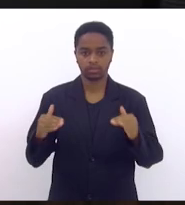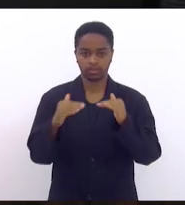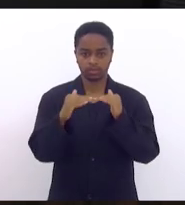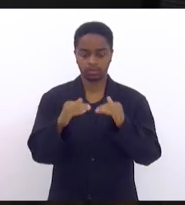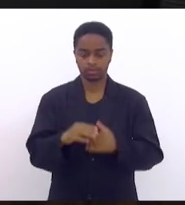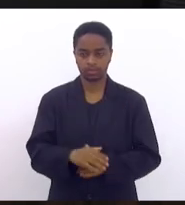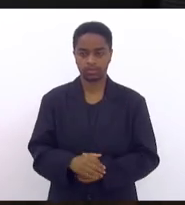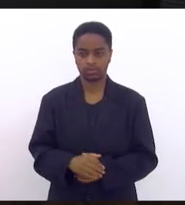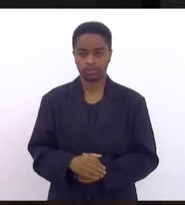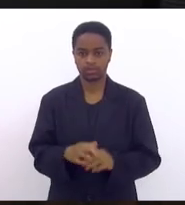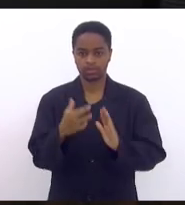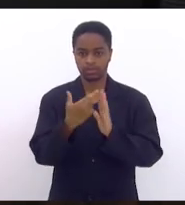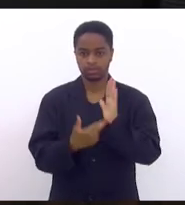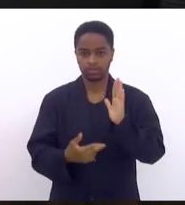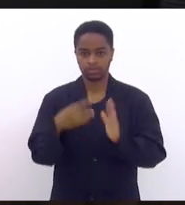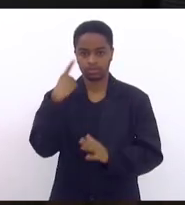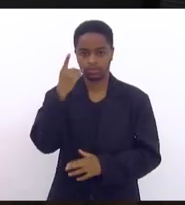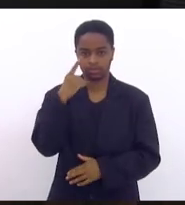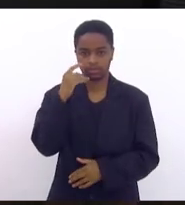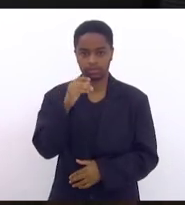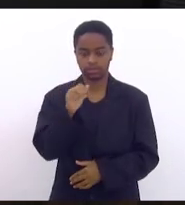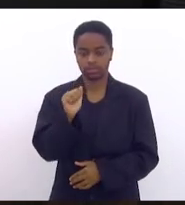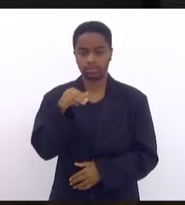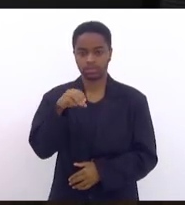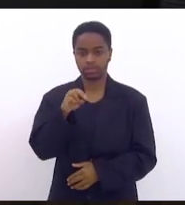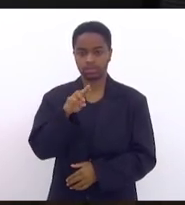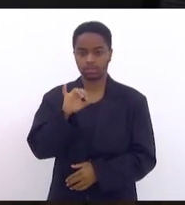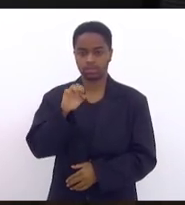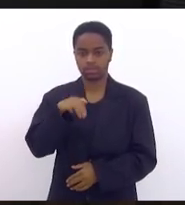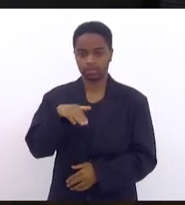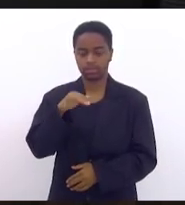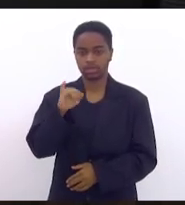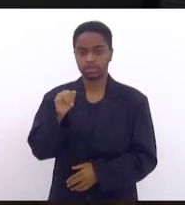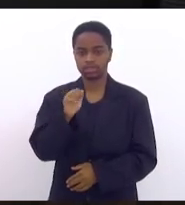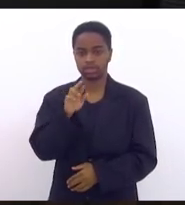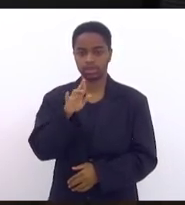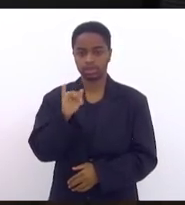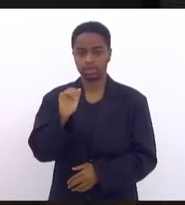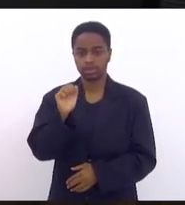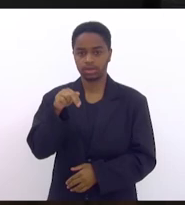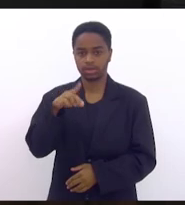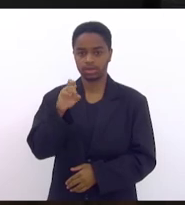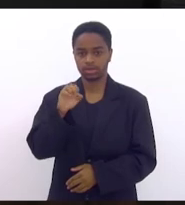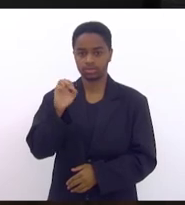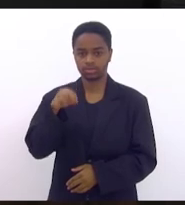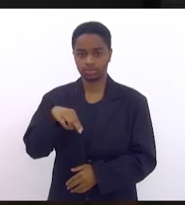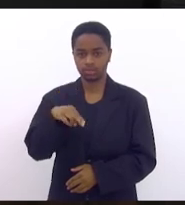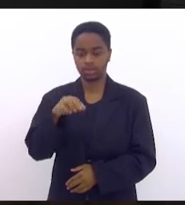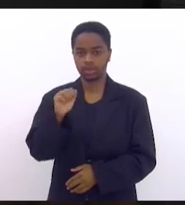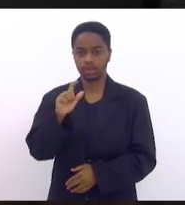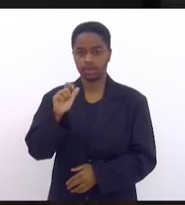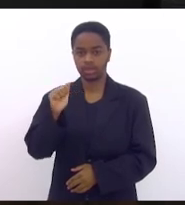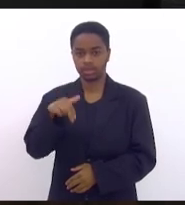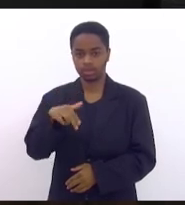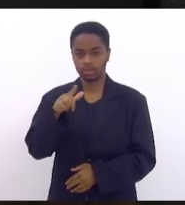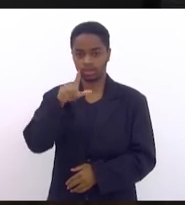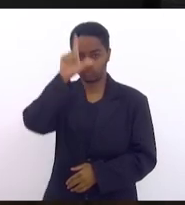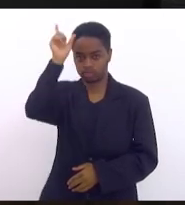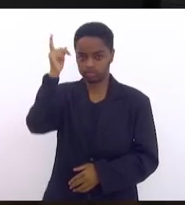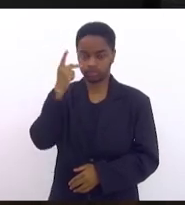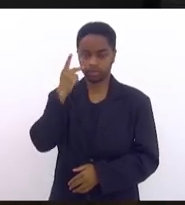favorável. Relatores, deputados Rodrigo Amorim, Jari Oliveira, Anderson Moraes, Alan Lopes e Luiz